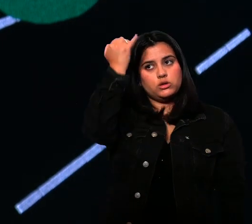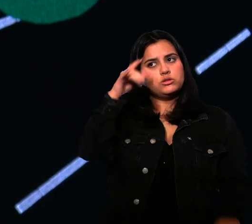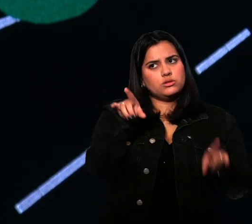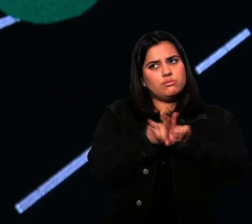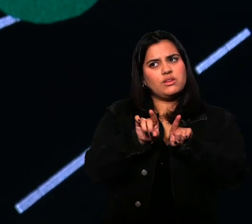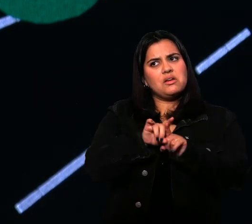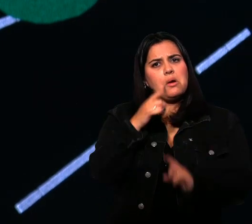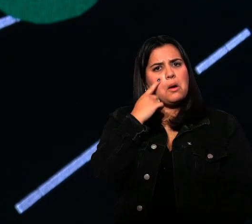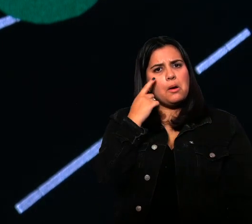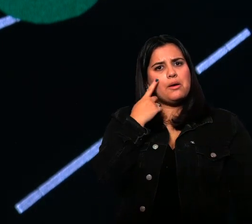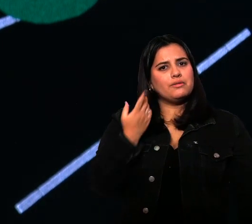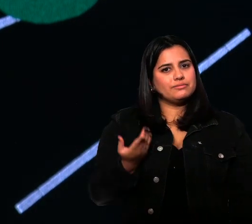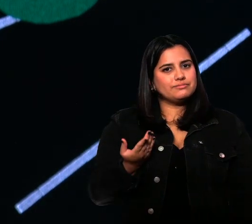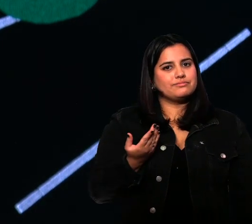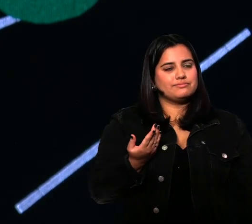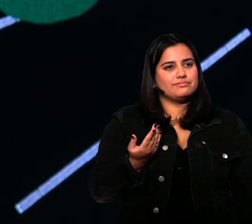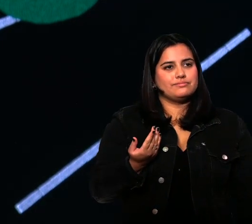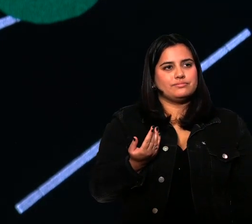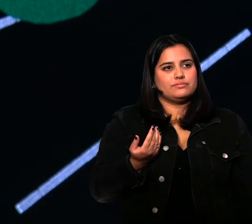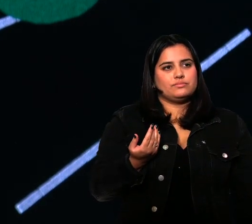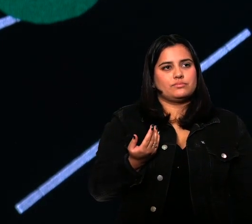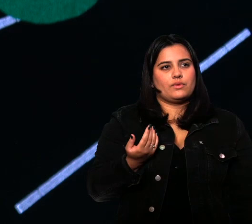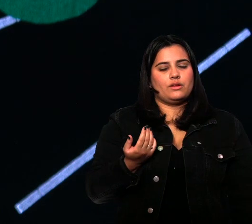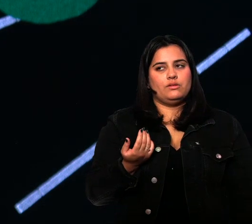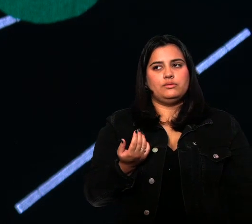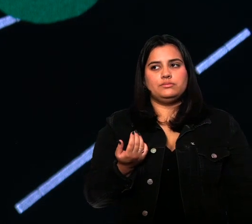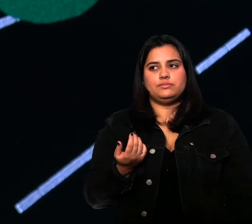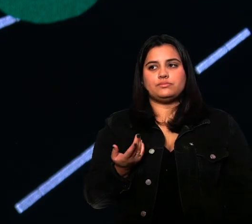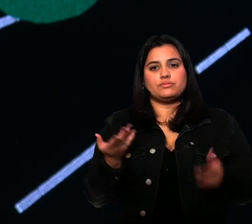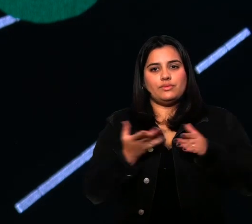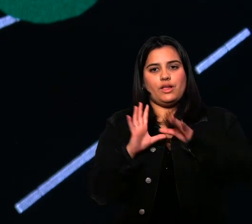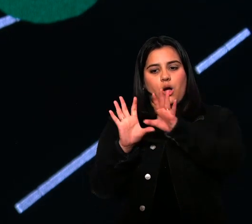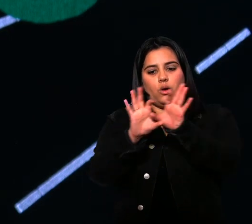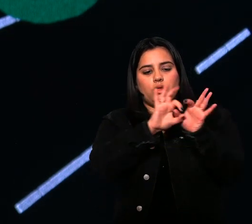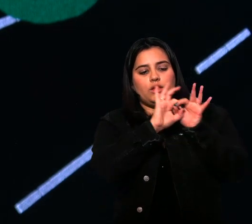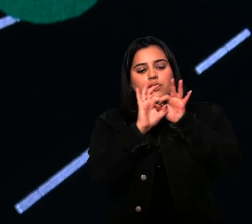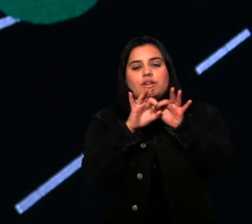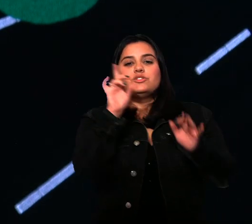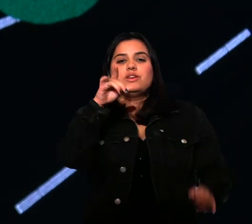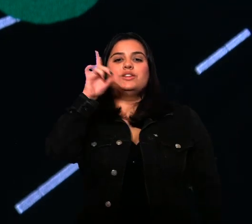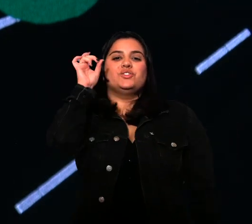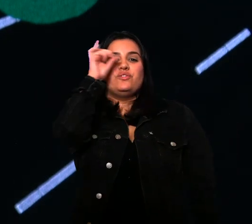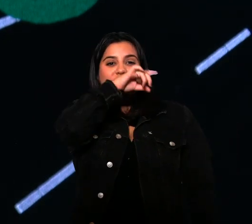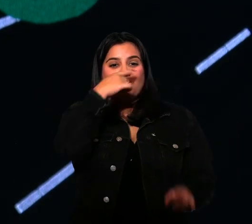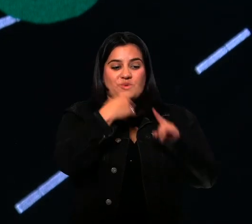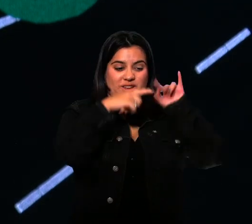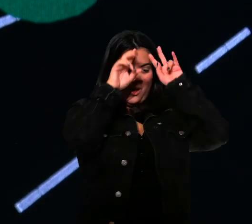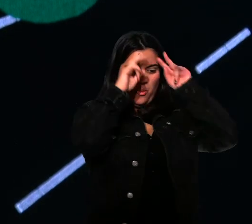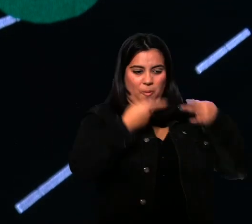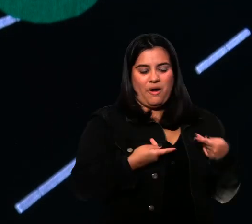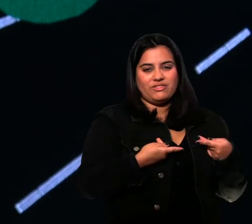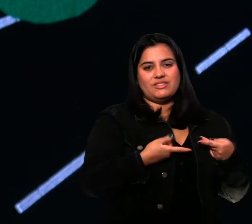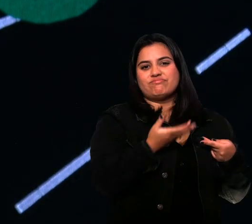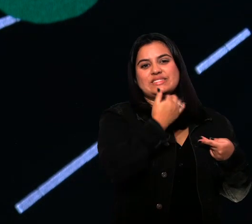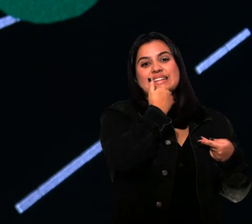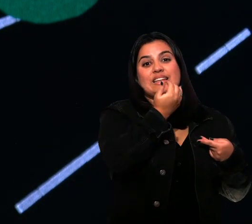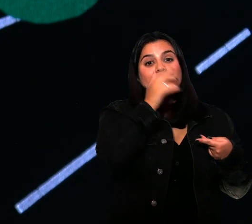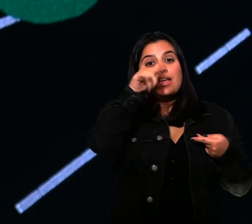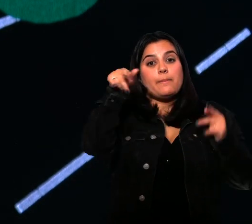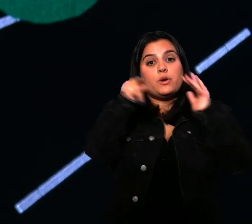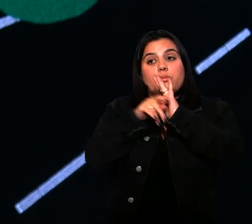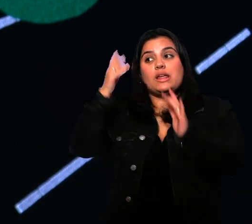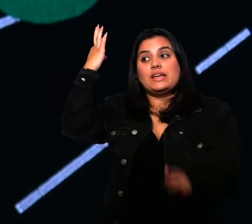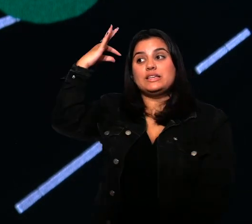profundo. Agora, a unidade é difícil porque ela não é humana e ela é espiritual. O Espírito é quem traz unidade entre